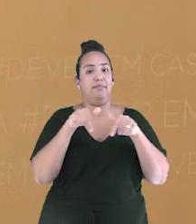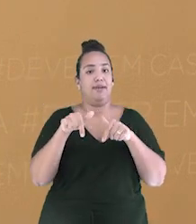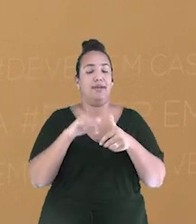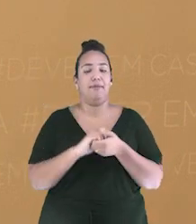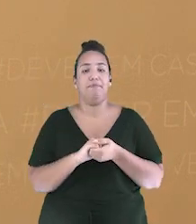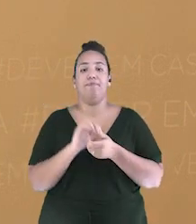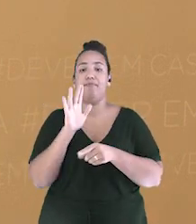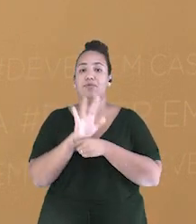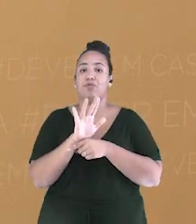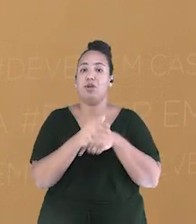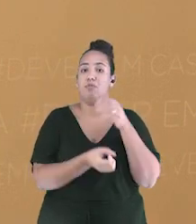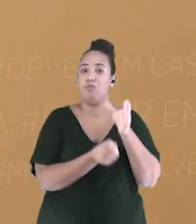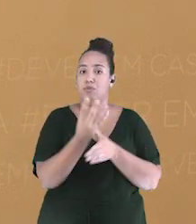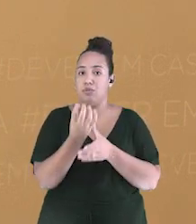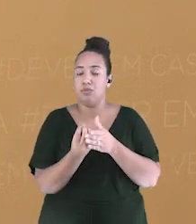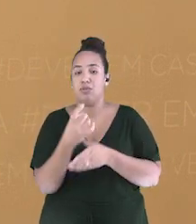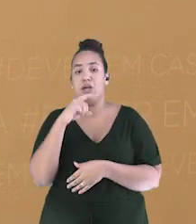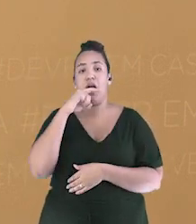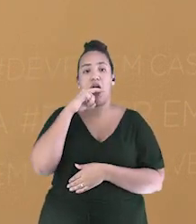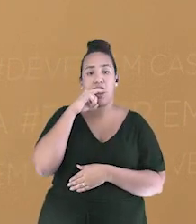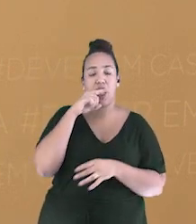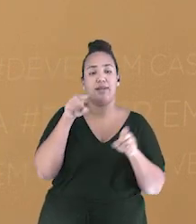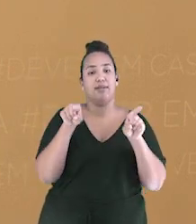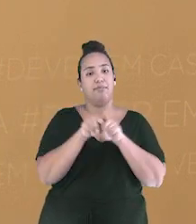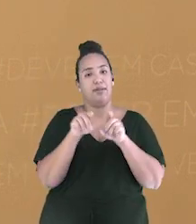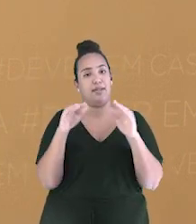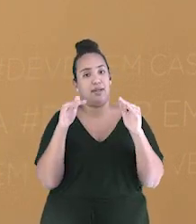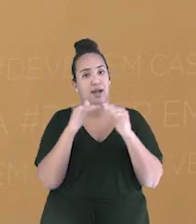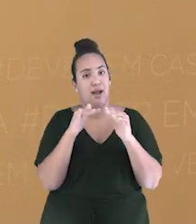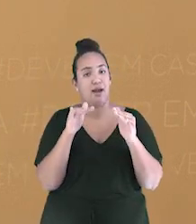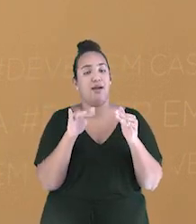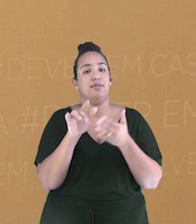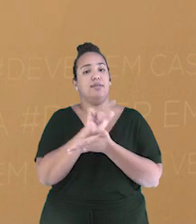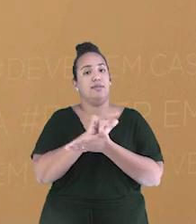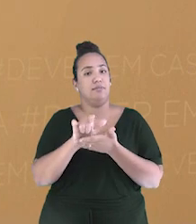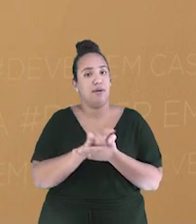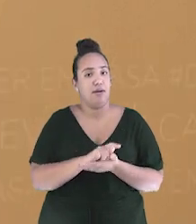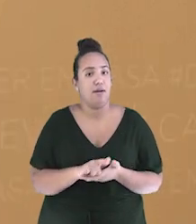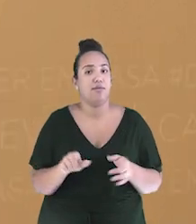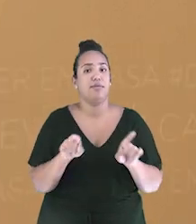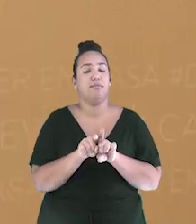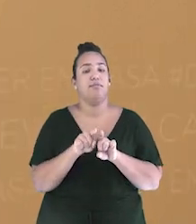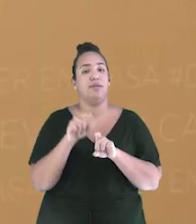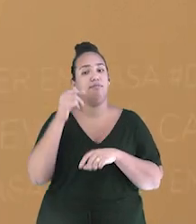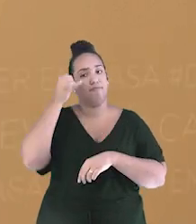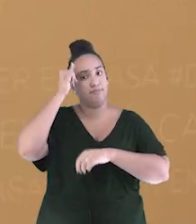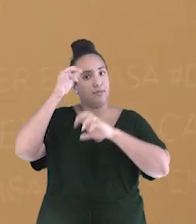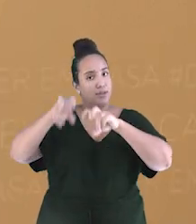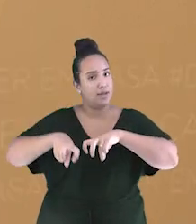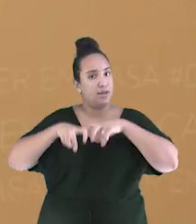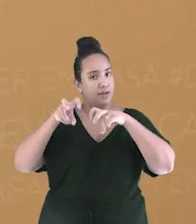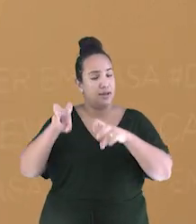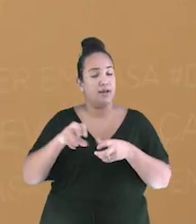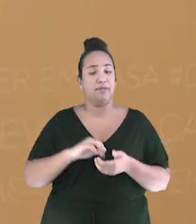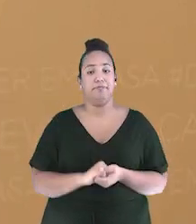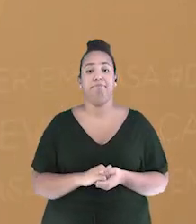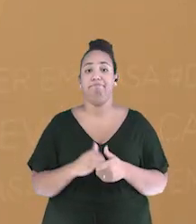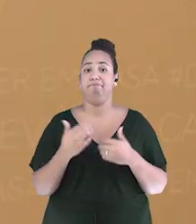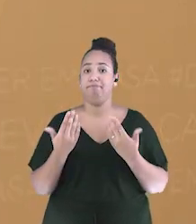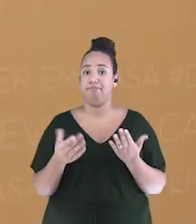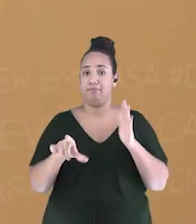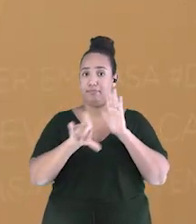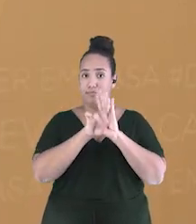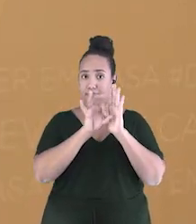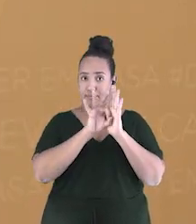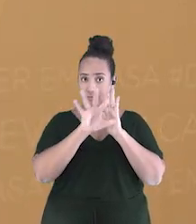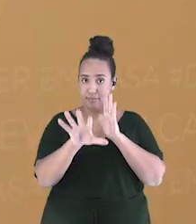indústria açucareira, em trabalhos domésticos e na criação de gados, por exemplo. Após a Lei Áurea assinada em